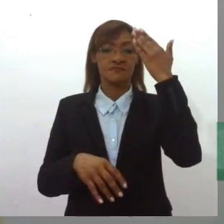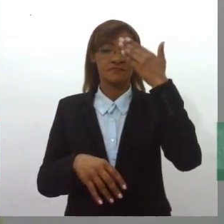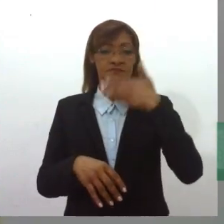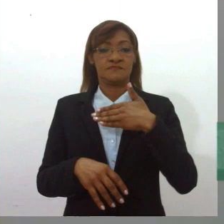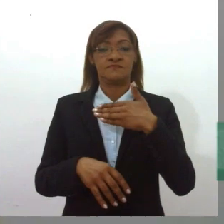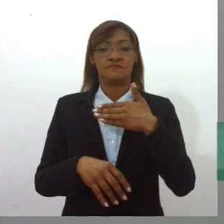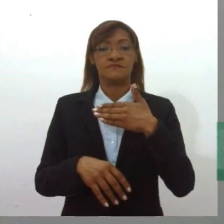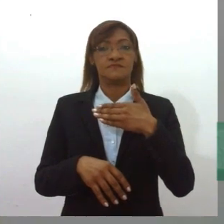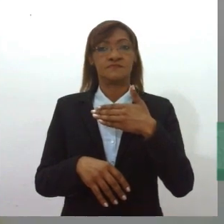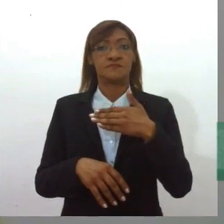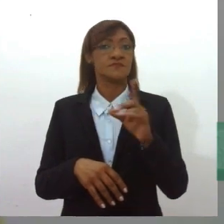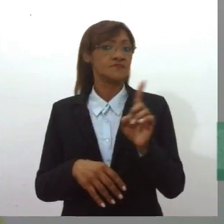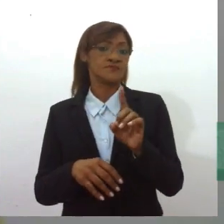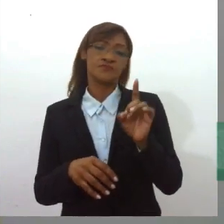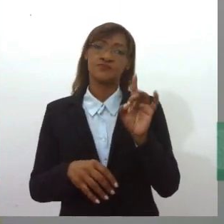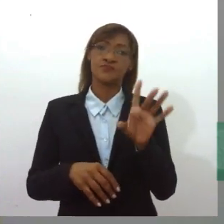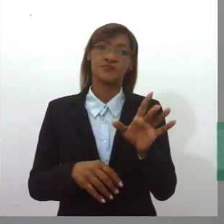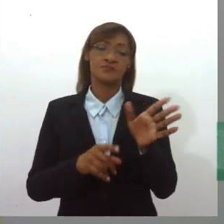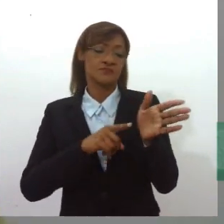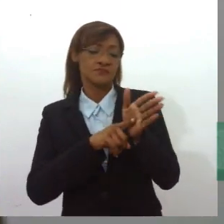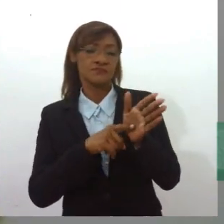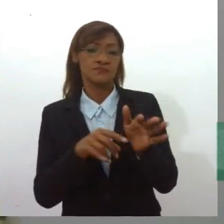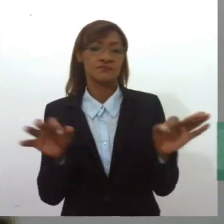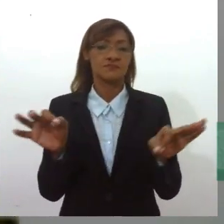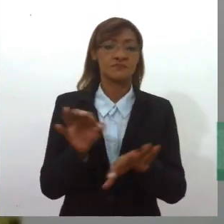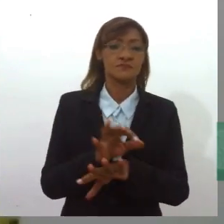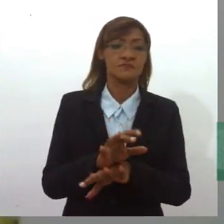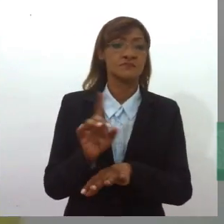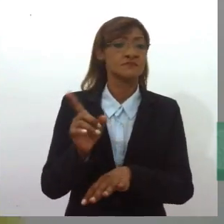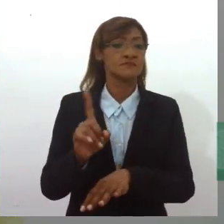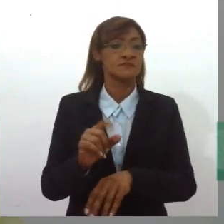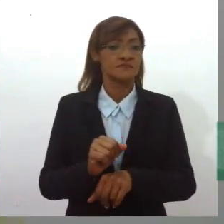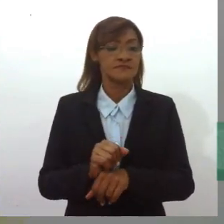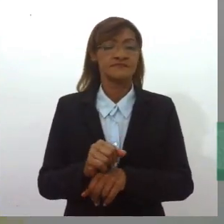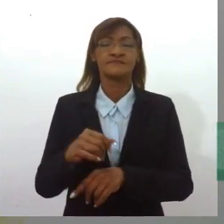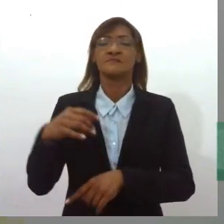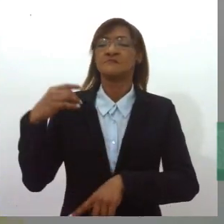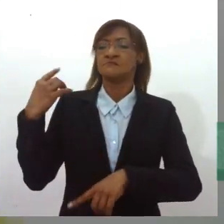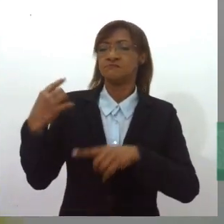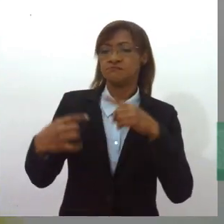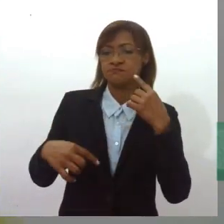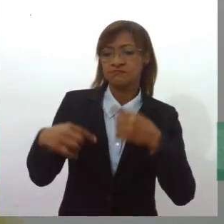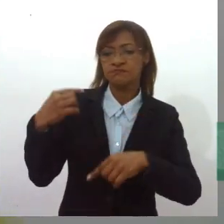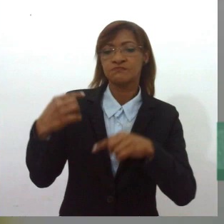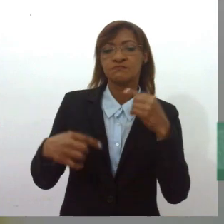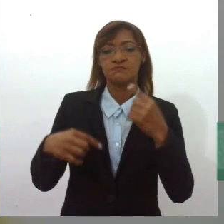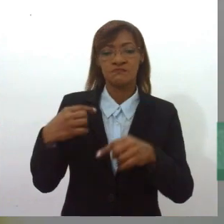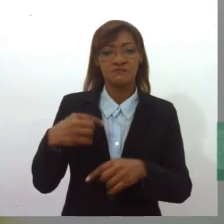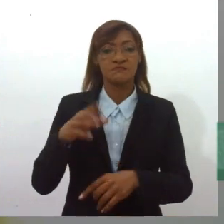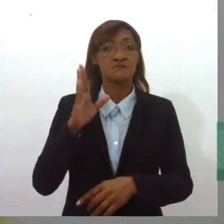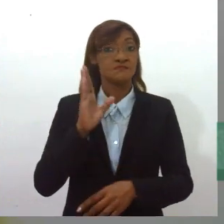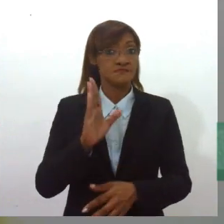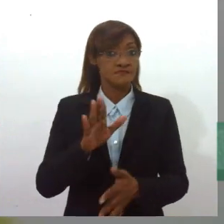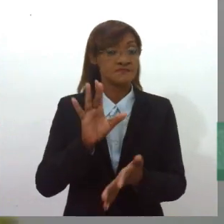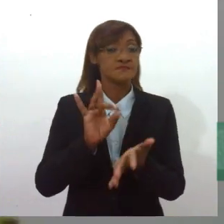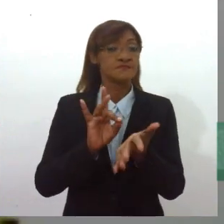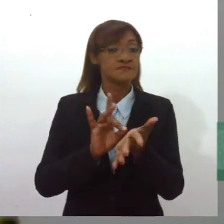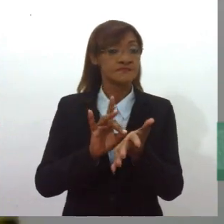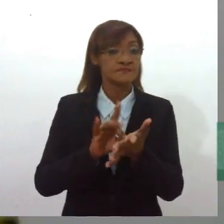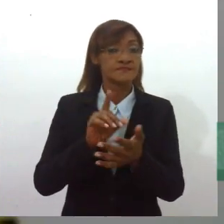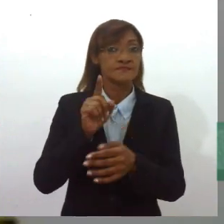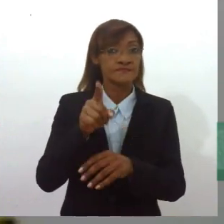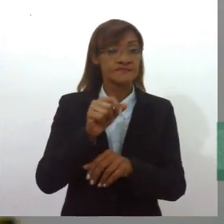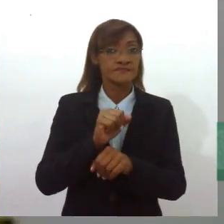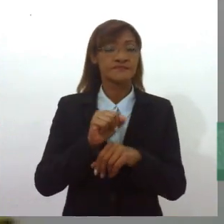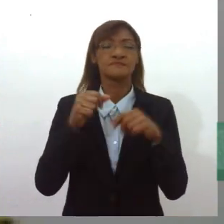é simplesmente com um teste então isso ainda vai trazer bastante discussão né acerca do que realmente é um caso que